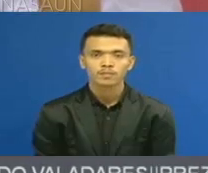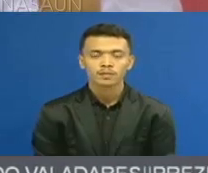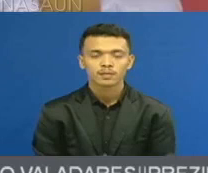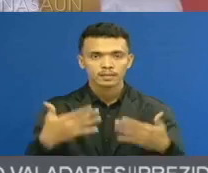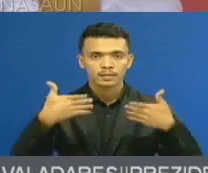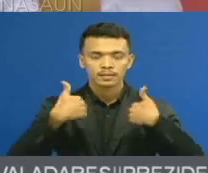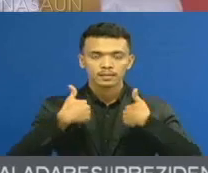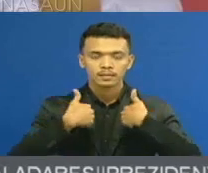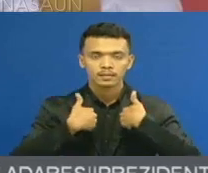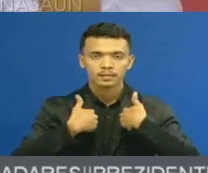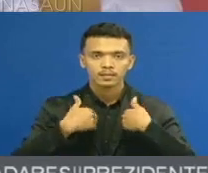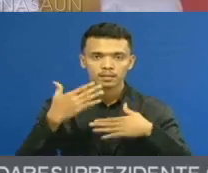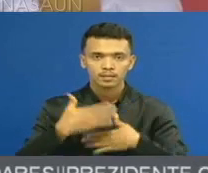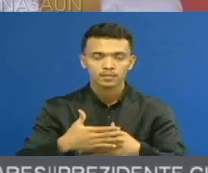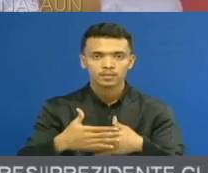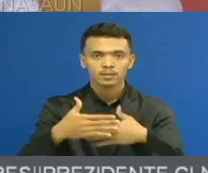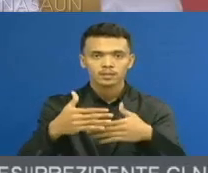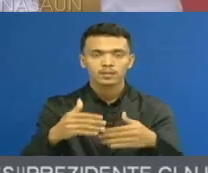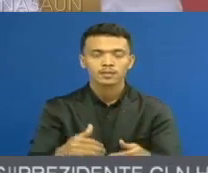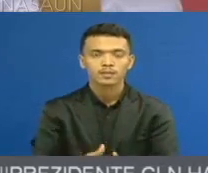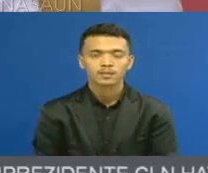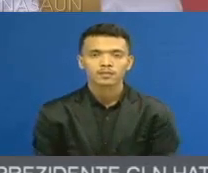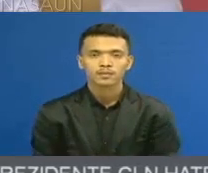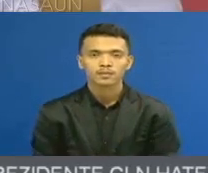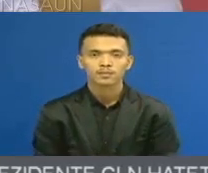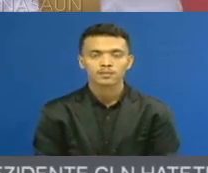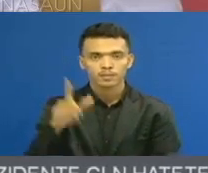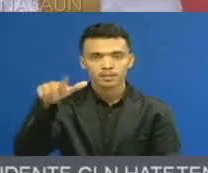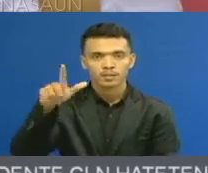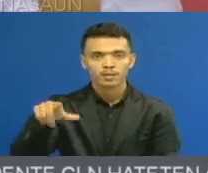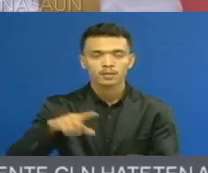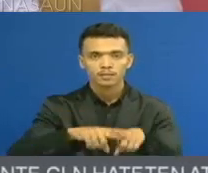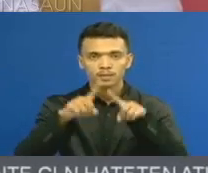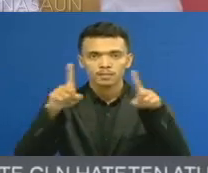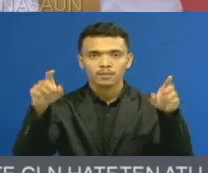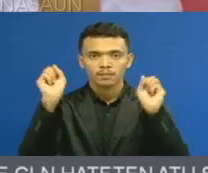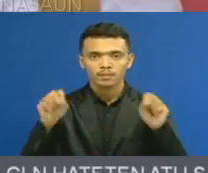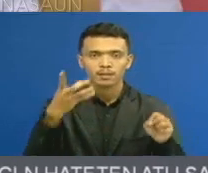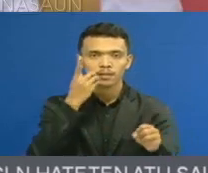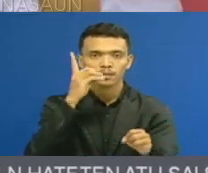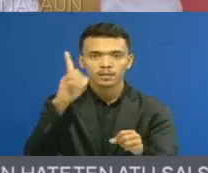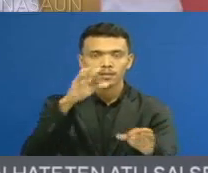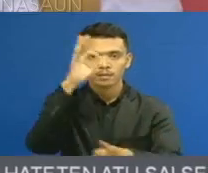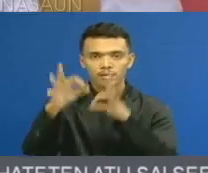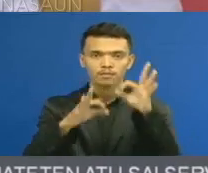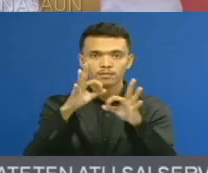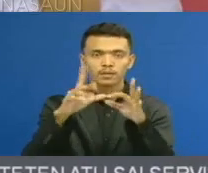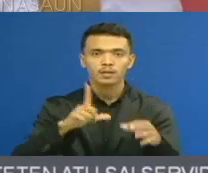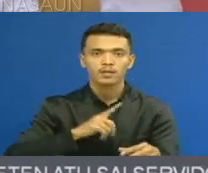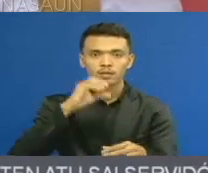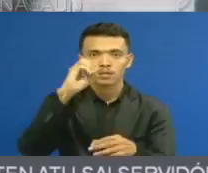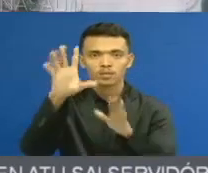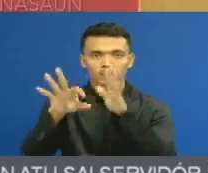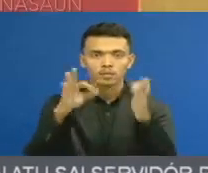ia nenhuma passada em Roma, que o processo né, pela atraso, mas pela derrancata, e é uma esperança, Laclo, pela retomar a estrada